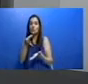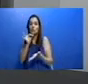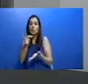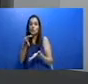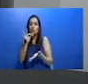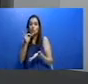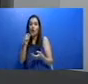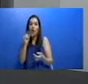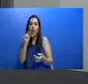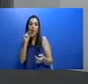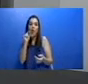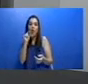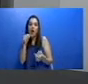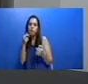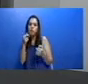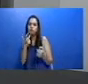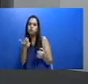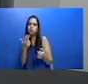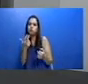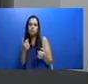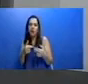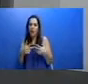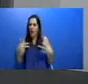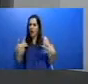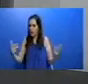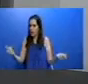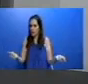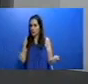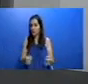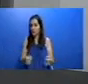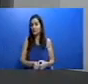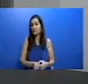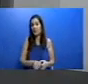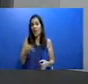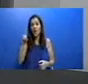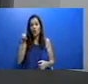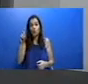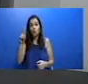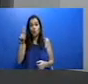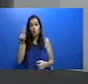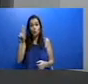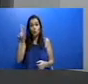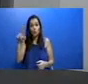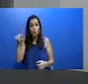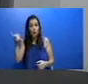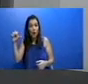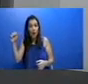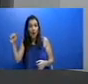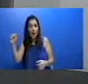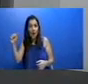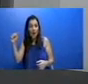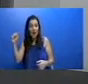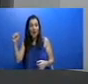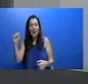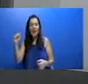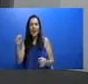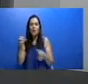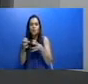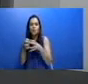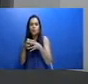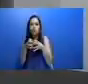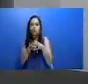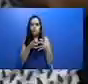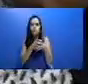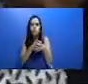cor, entre outros que nós vimos aqui. Dúzia é um agrupamento, né, um grupinho de 12